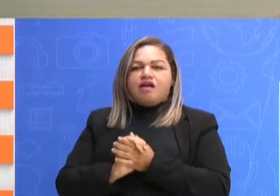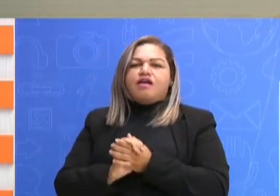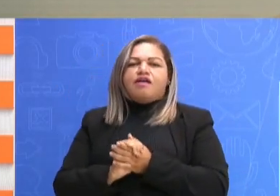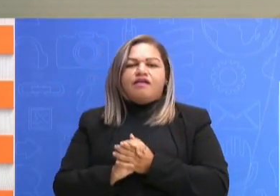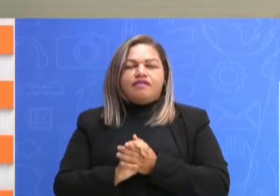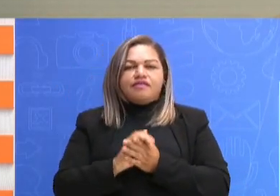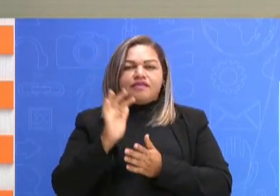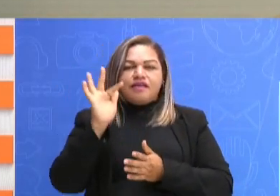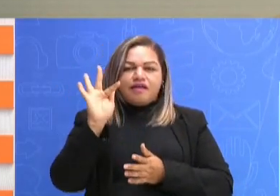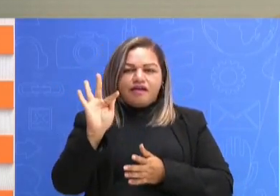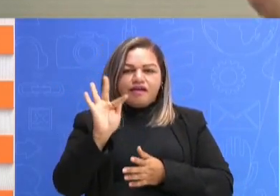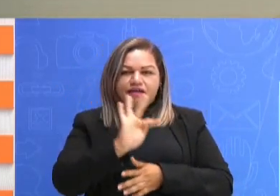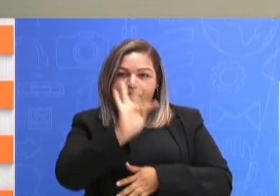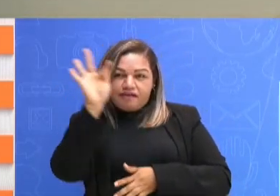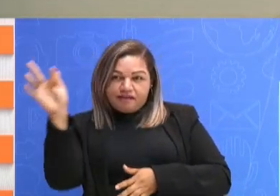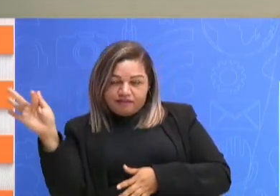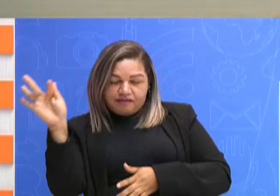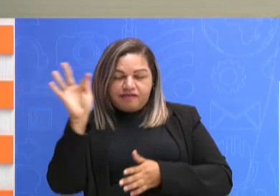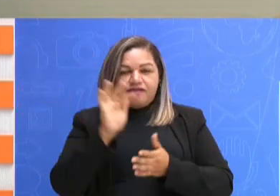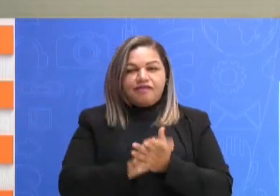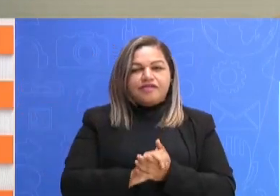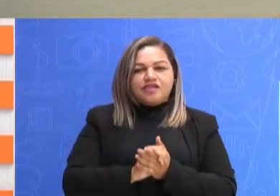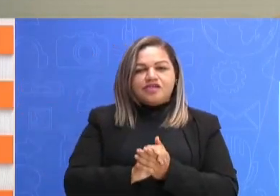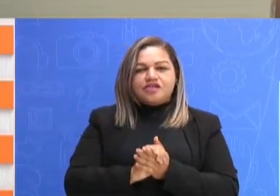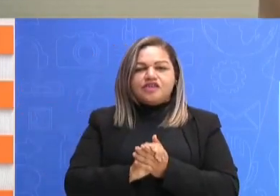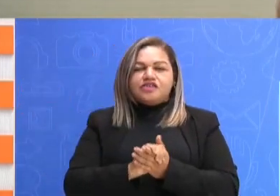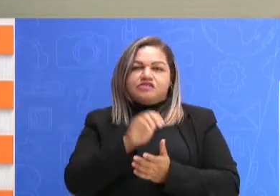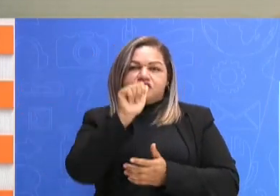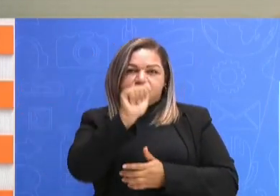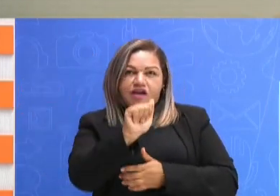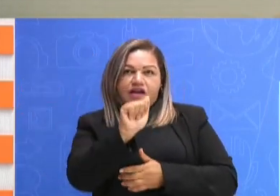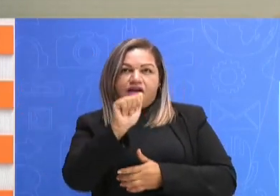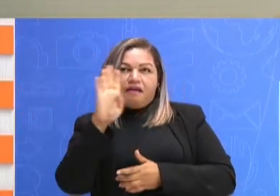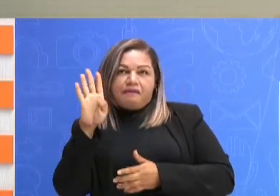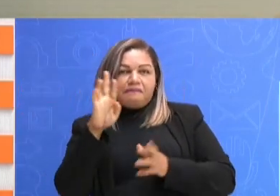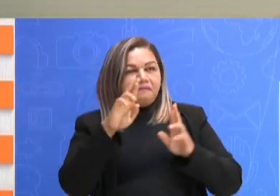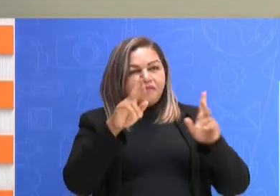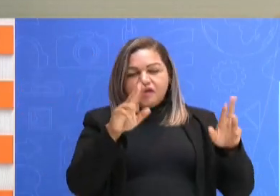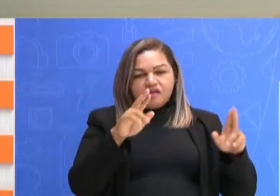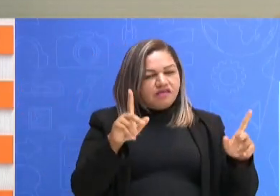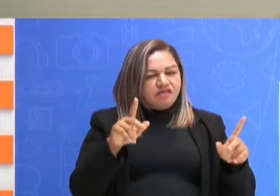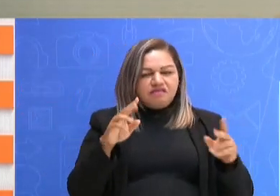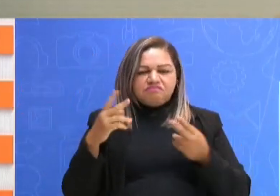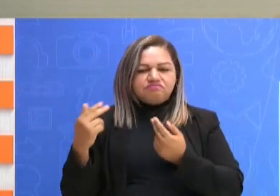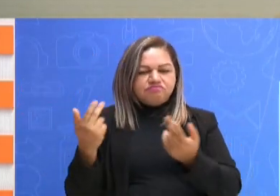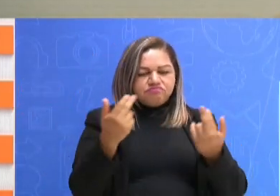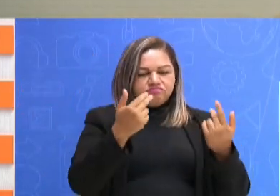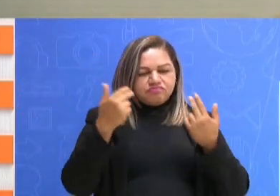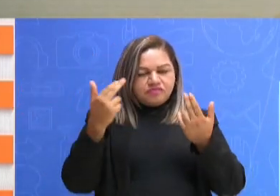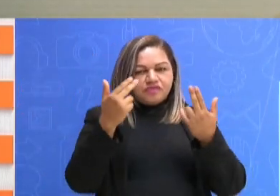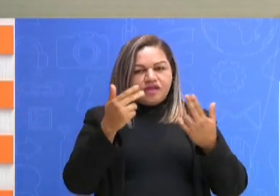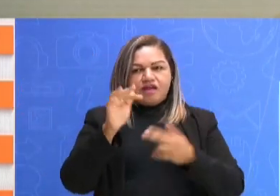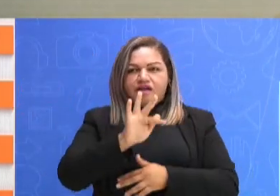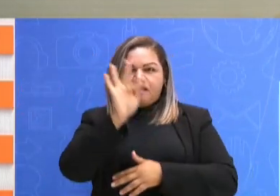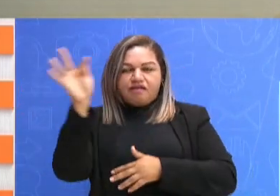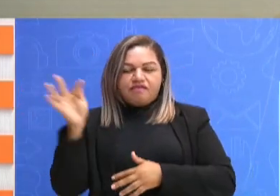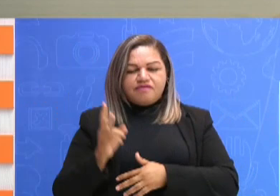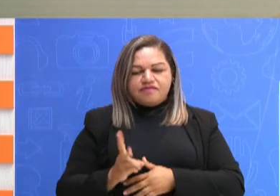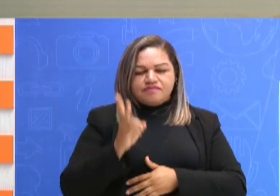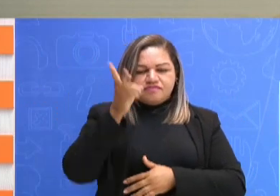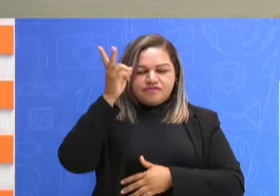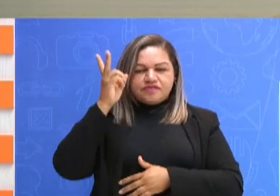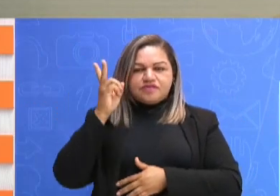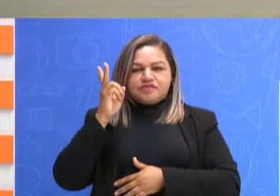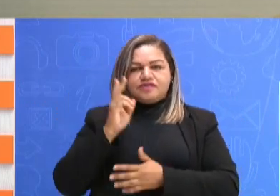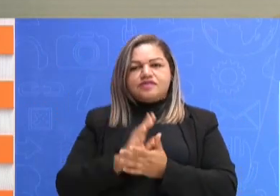A gente nunca distinguiu A de B, a gente trata todo mundo como igual. E a Facema tem sempre contado com o nosso